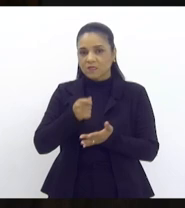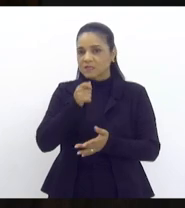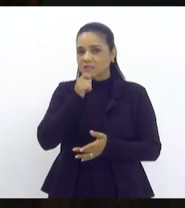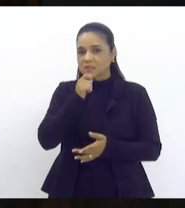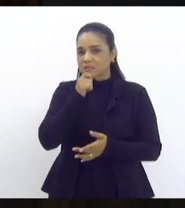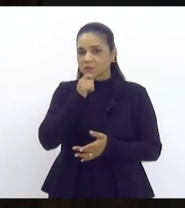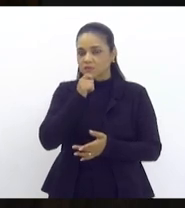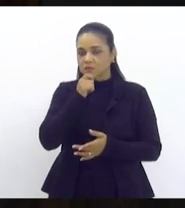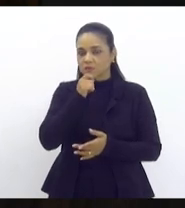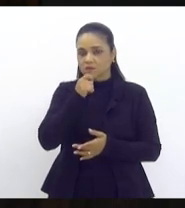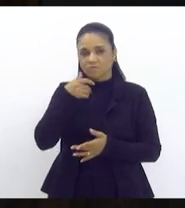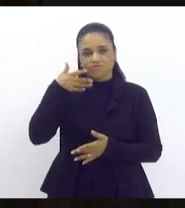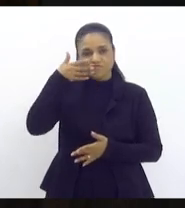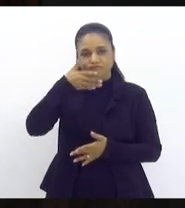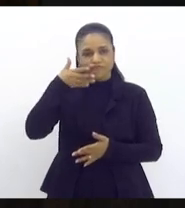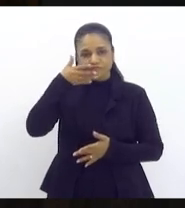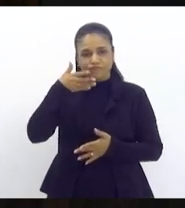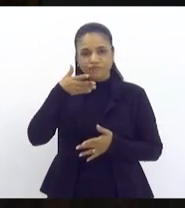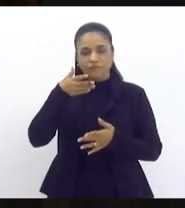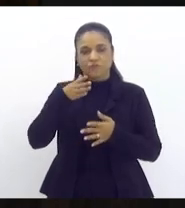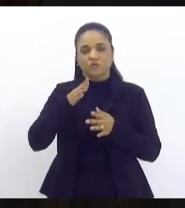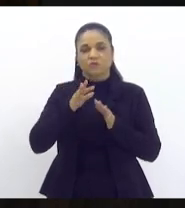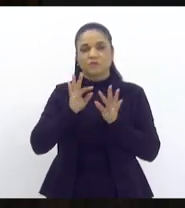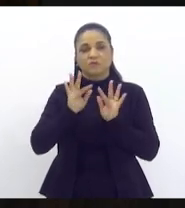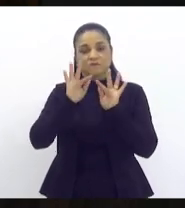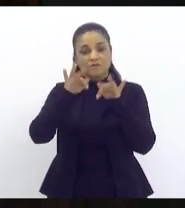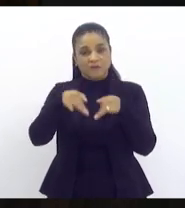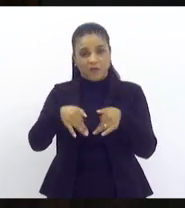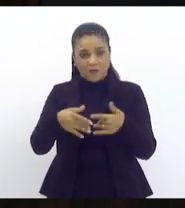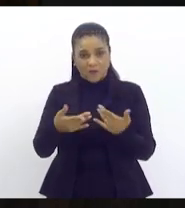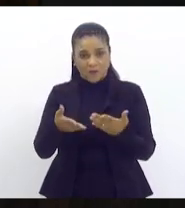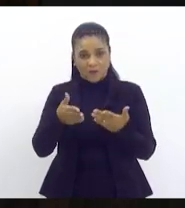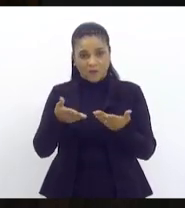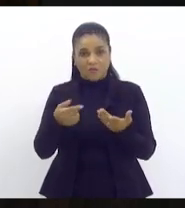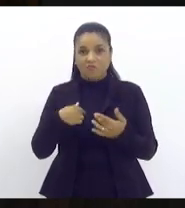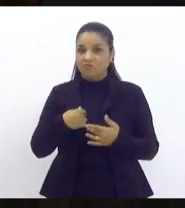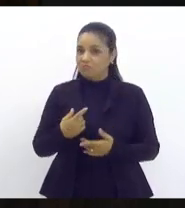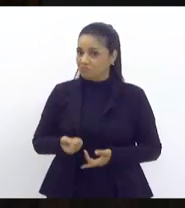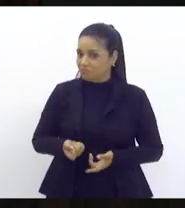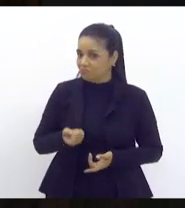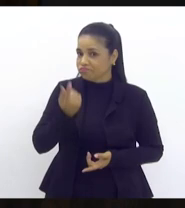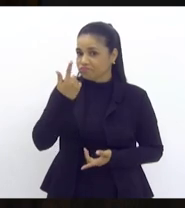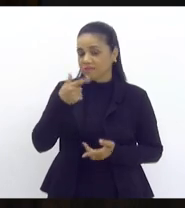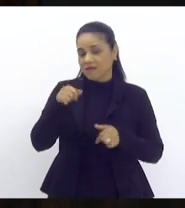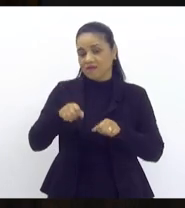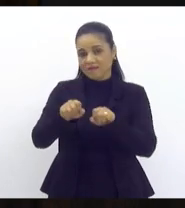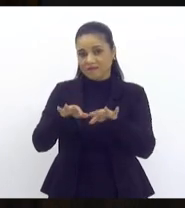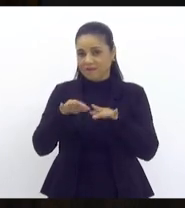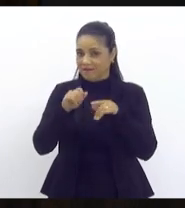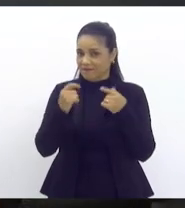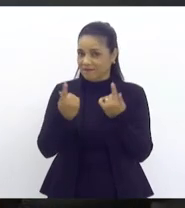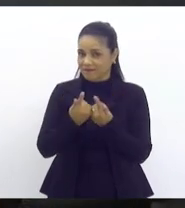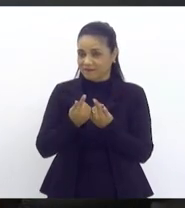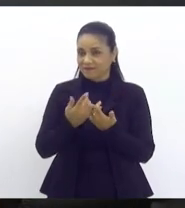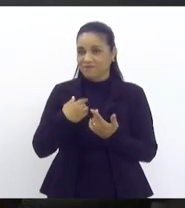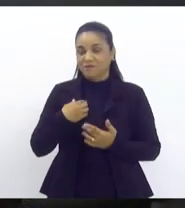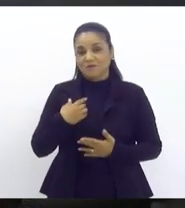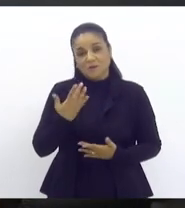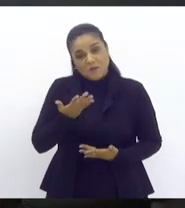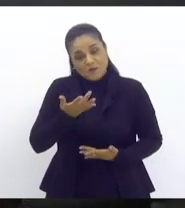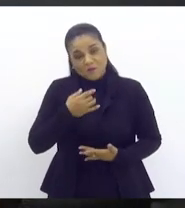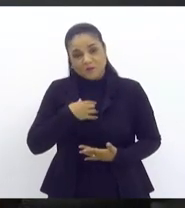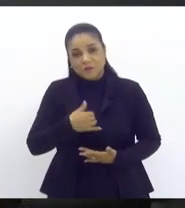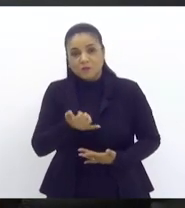no expediente final. Algo inusitado nessa casa. O que eu lastimo. Eu tinha